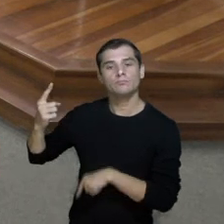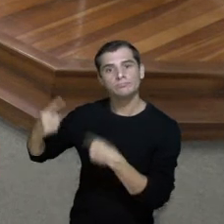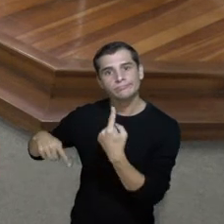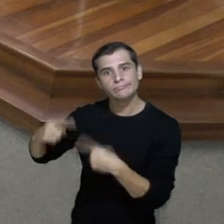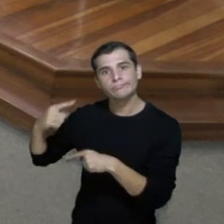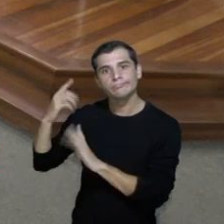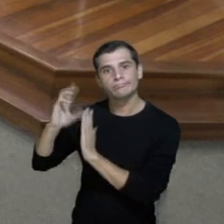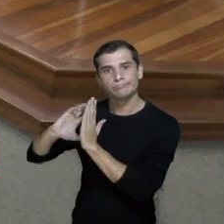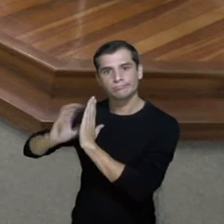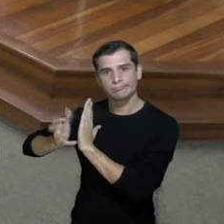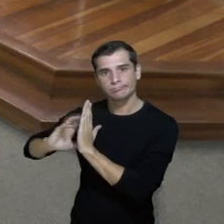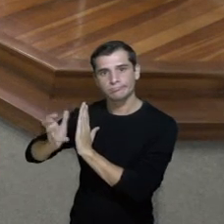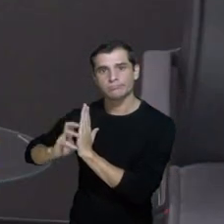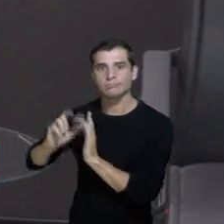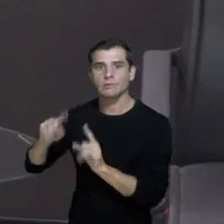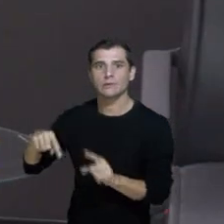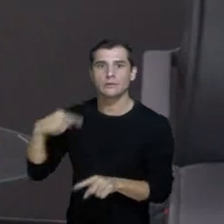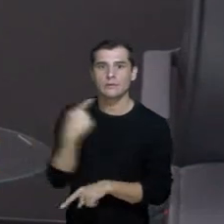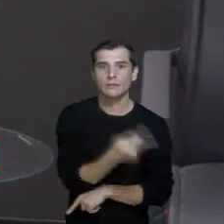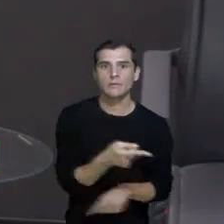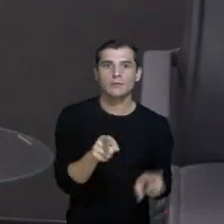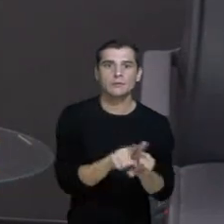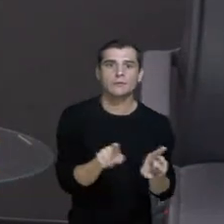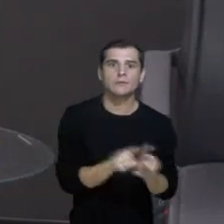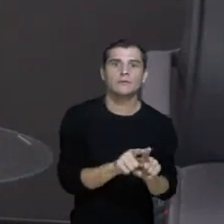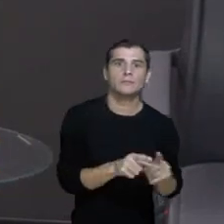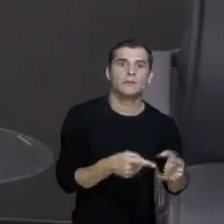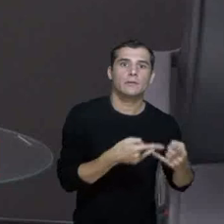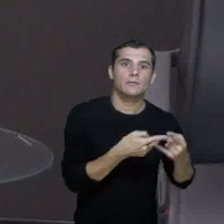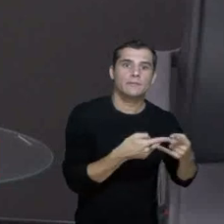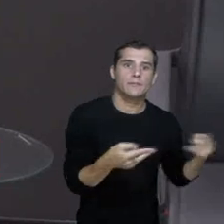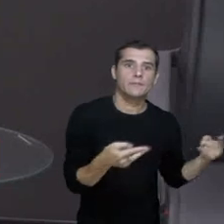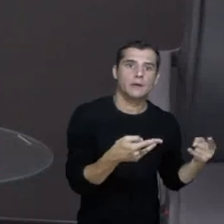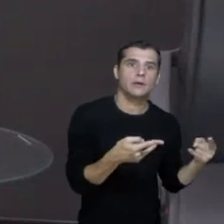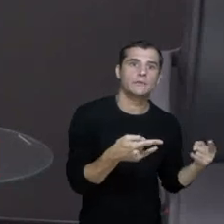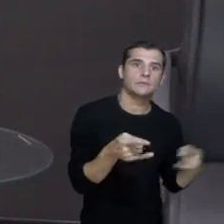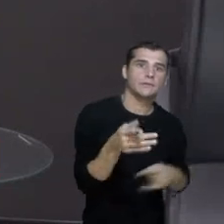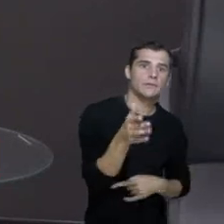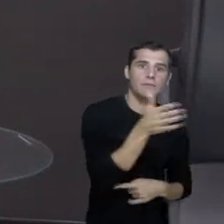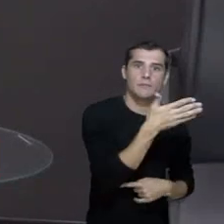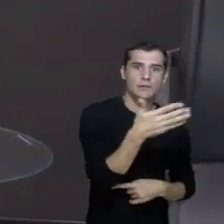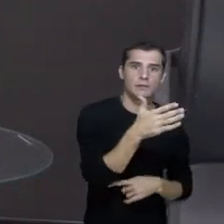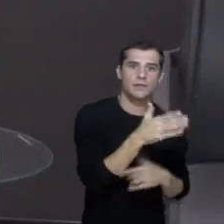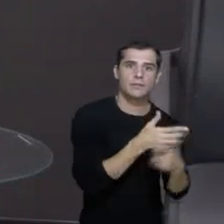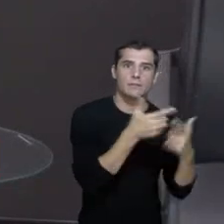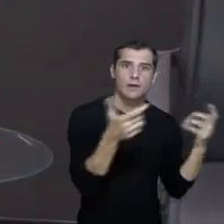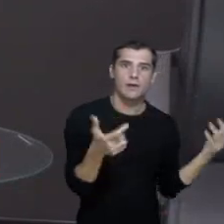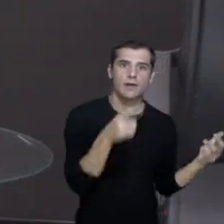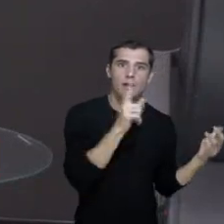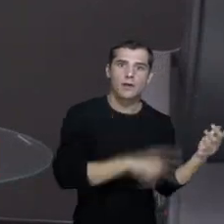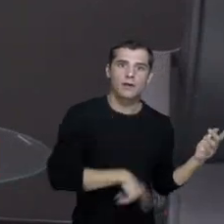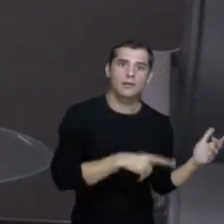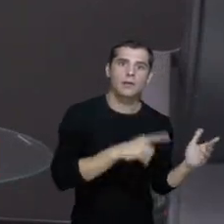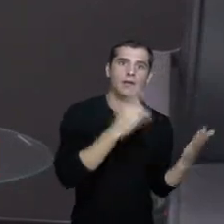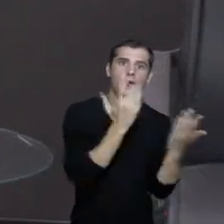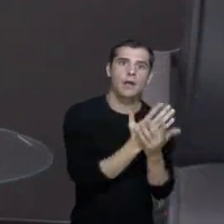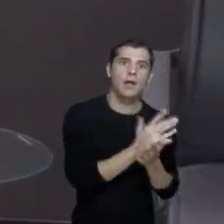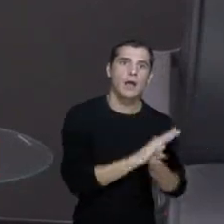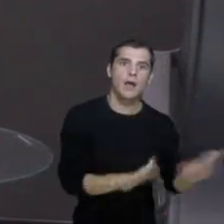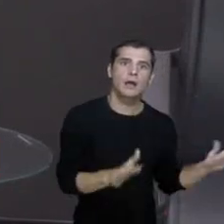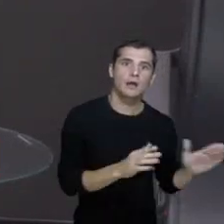passe a redução do passe em São Paulo a maior Bandeira daquele movimento acabou sendo o combate à corrupção não sei se vocês